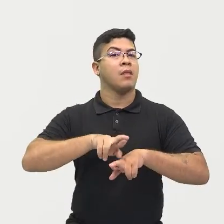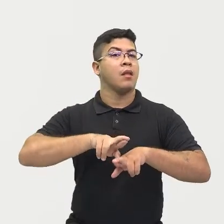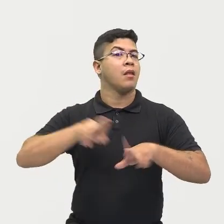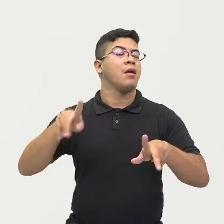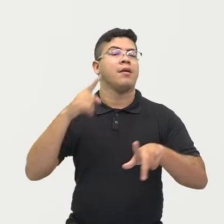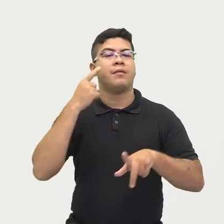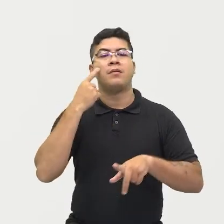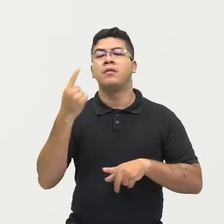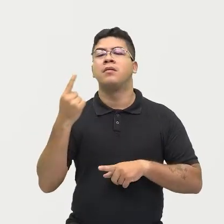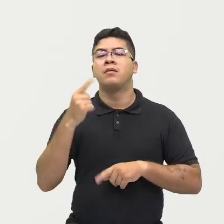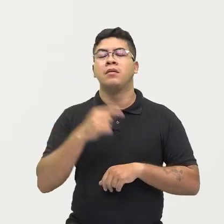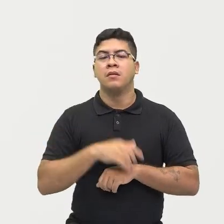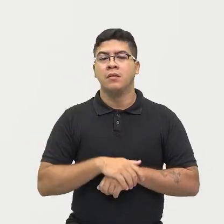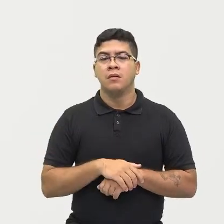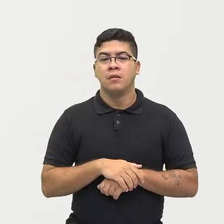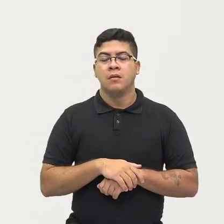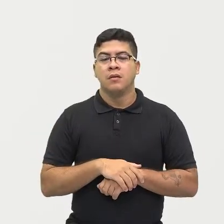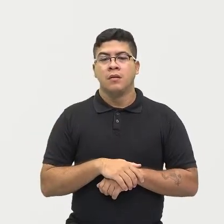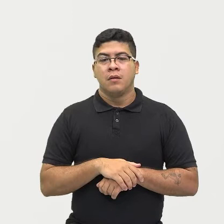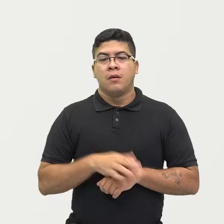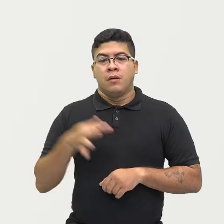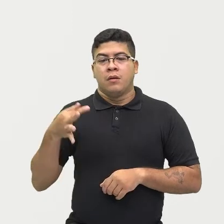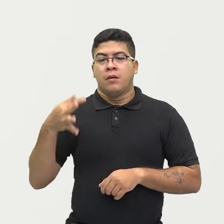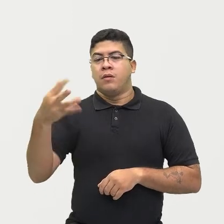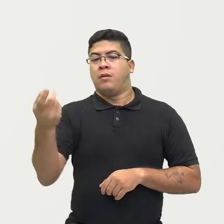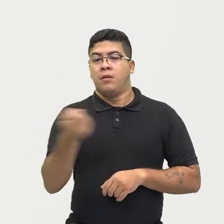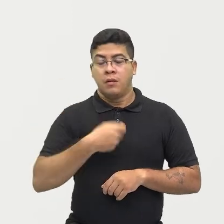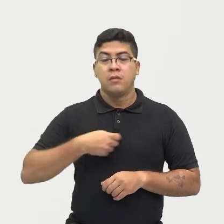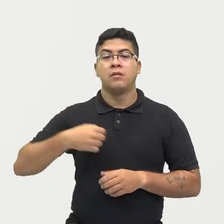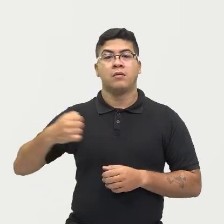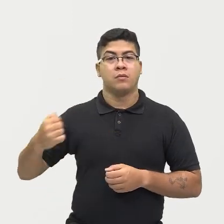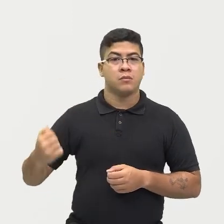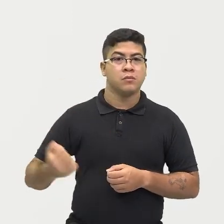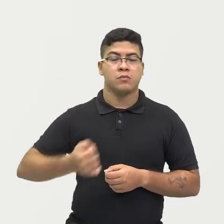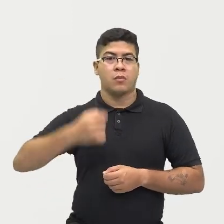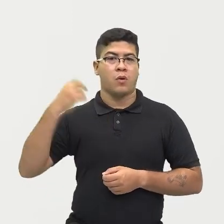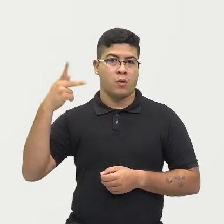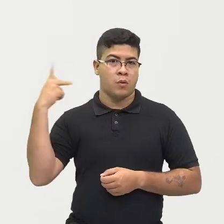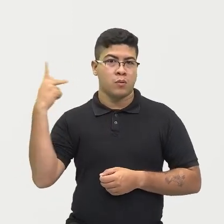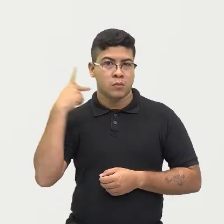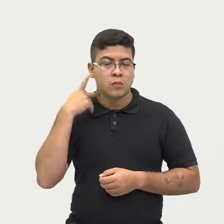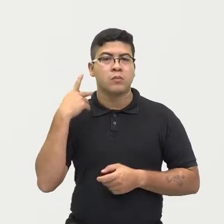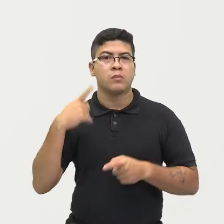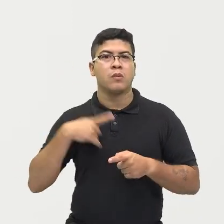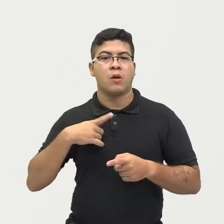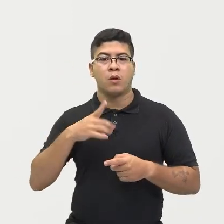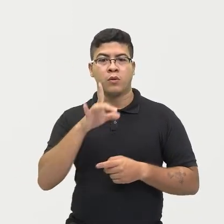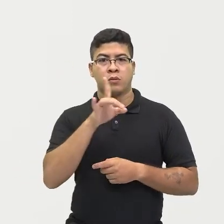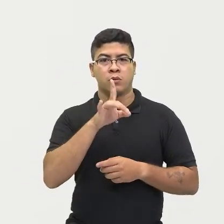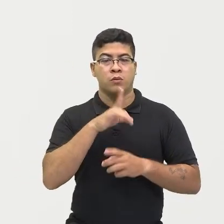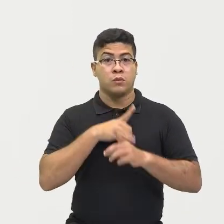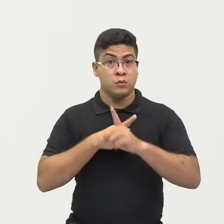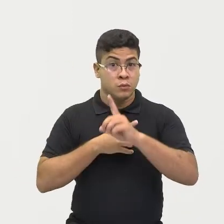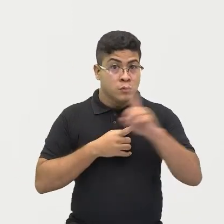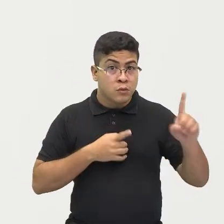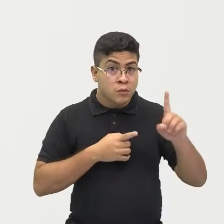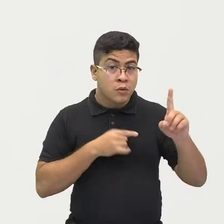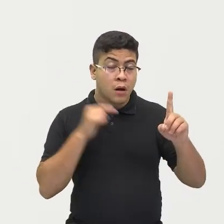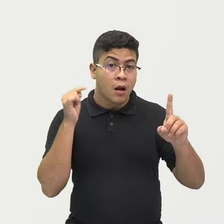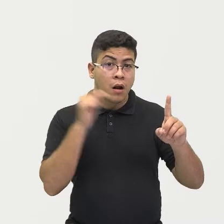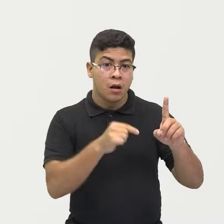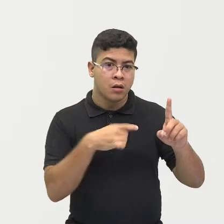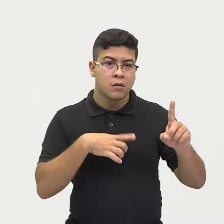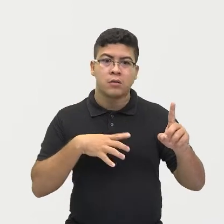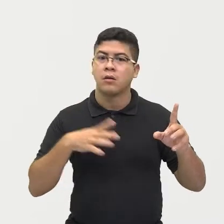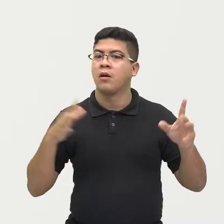vanguardas, o futurismo assume claramente uma postura política direitista, vindo a esgotar-se